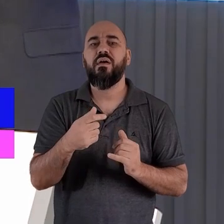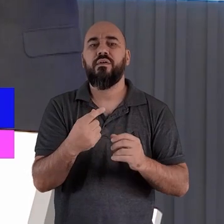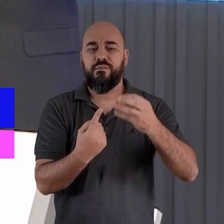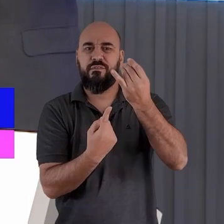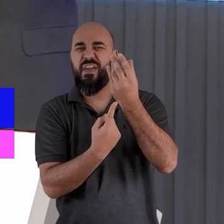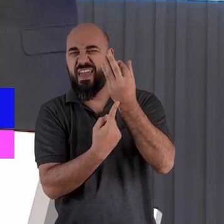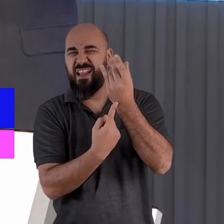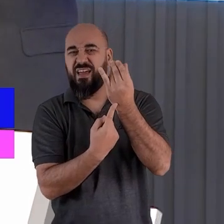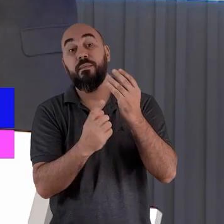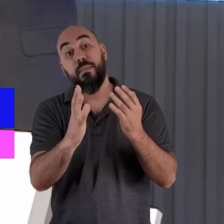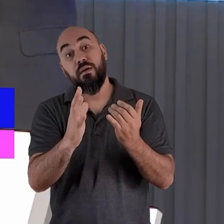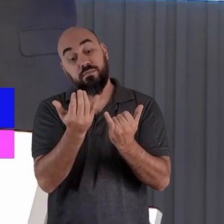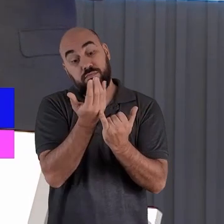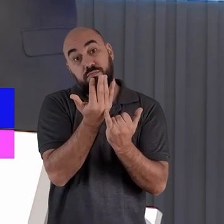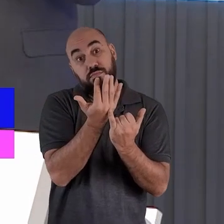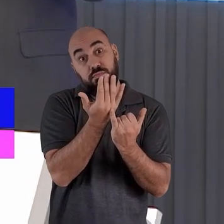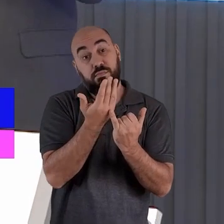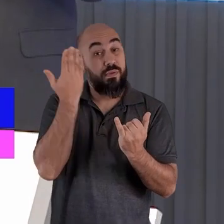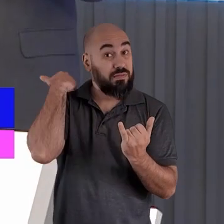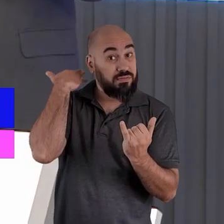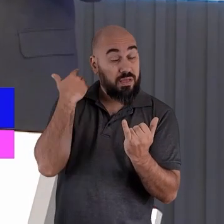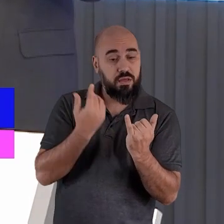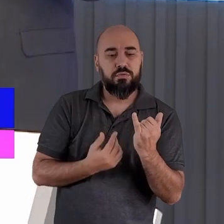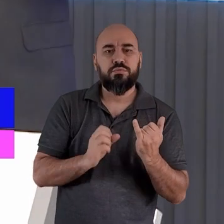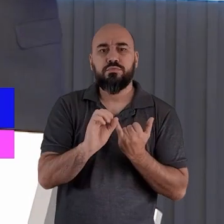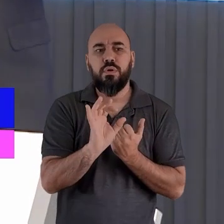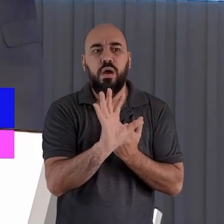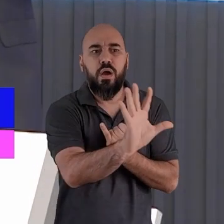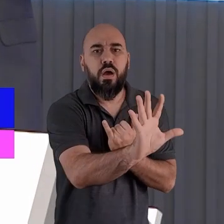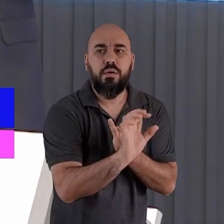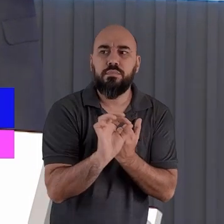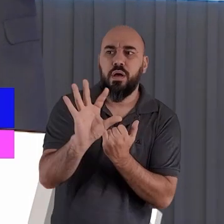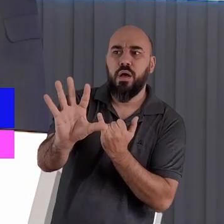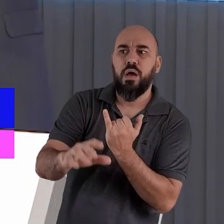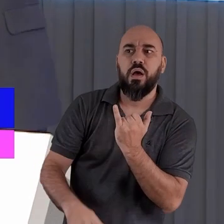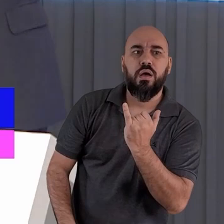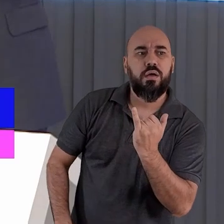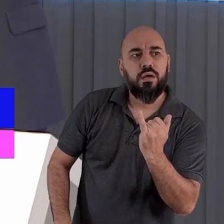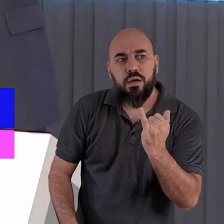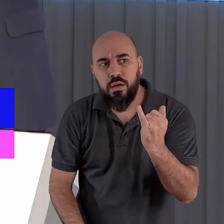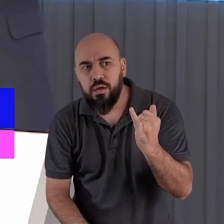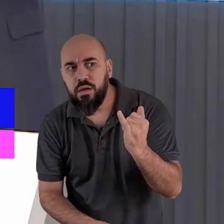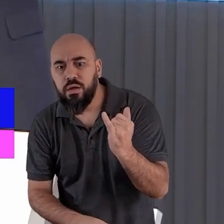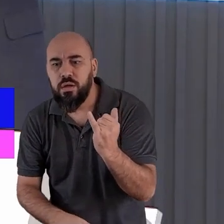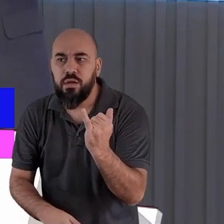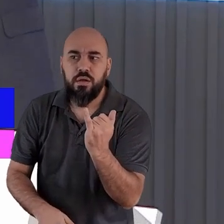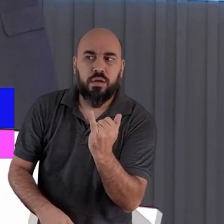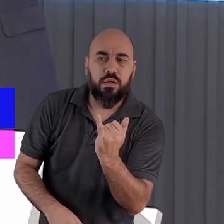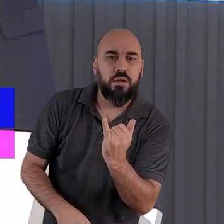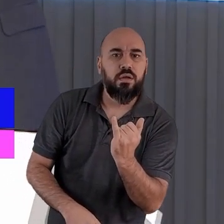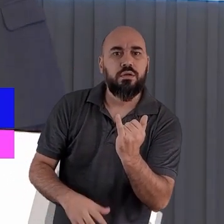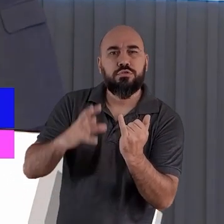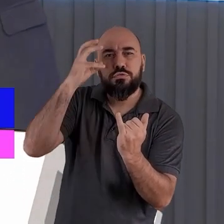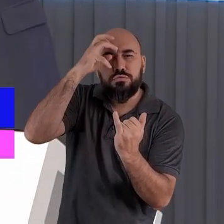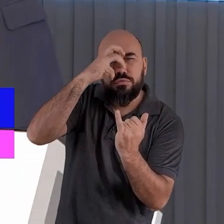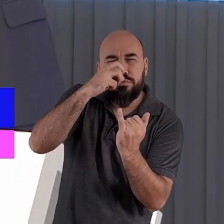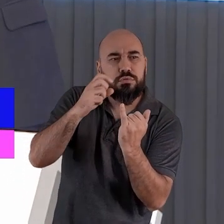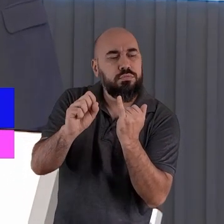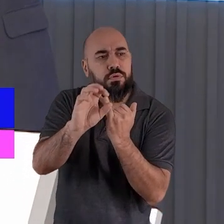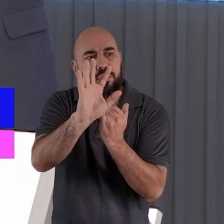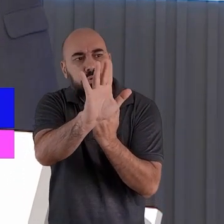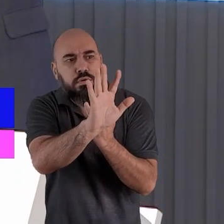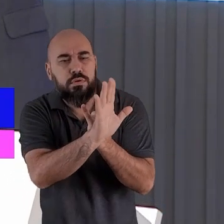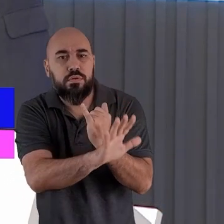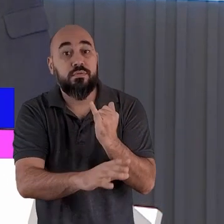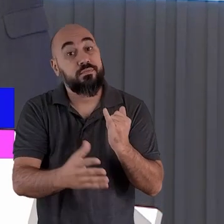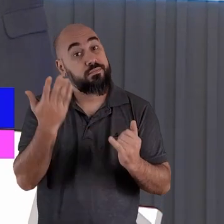conseguimos entender exatamente quem são essas duas testemunhas. Tem a ver com iluminar o caminho num período trágico, porque estava